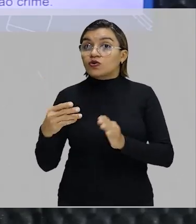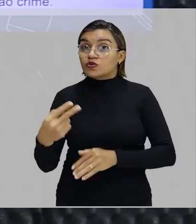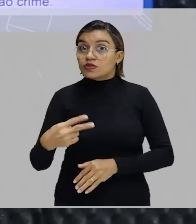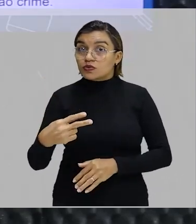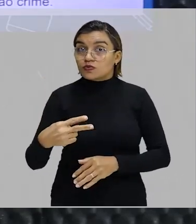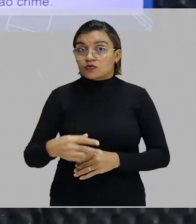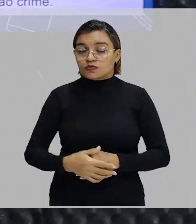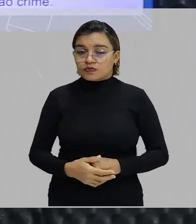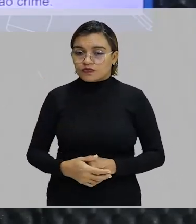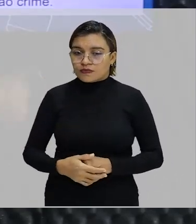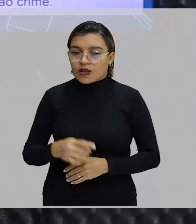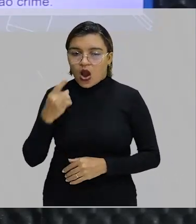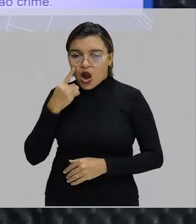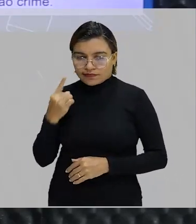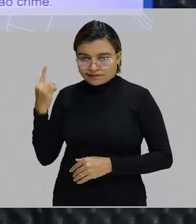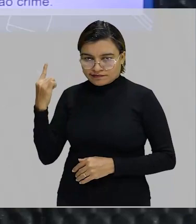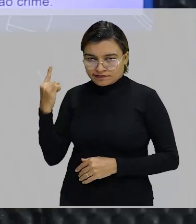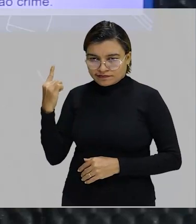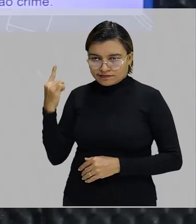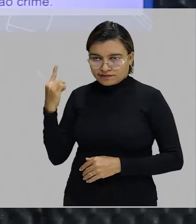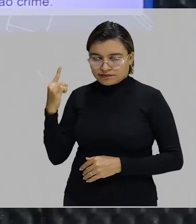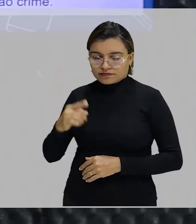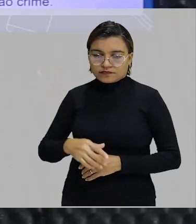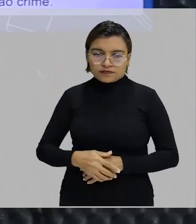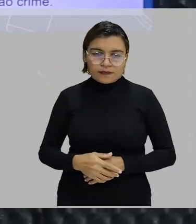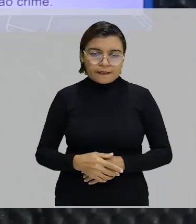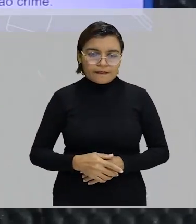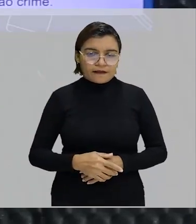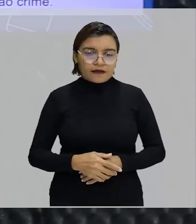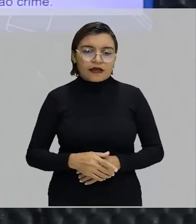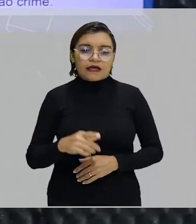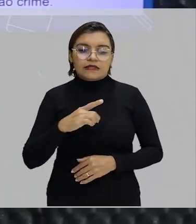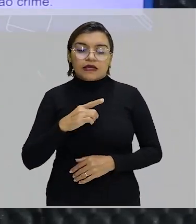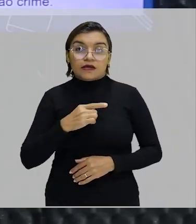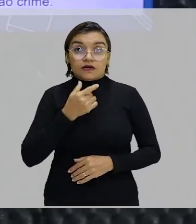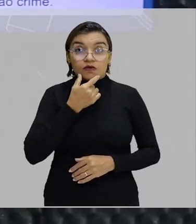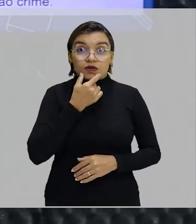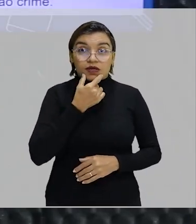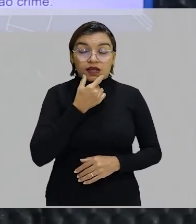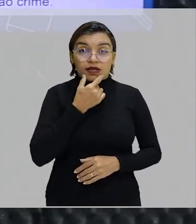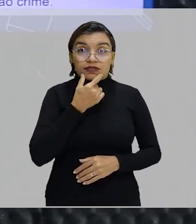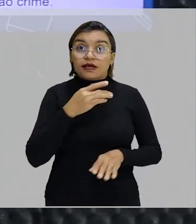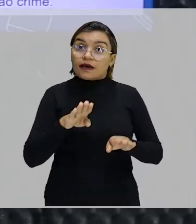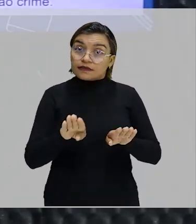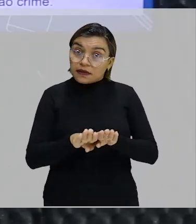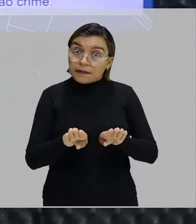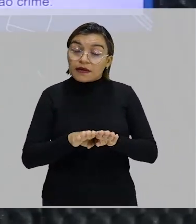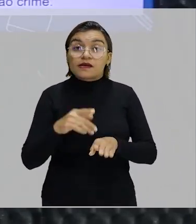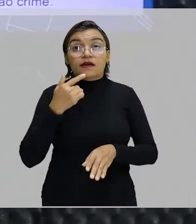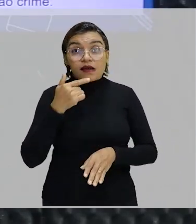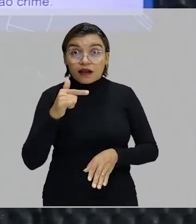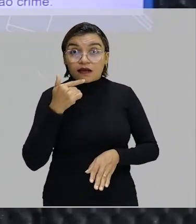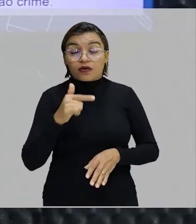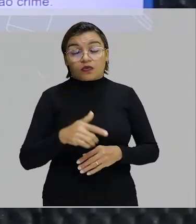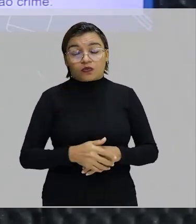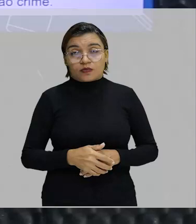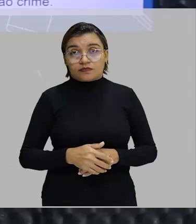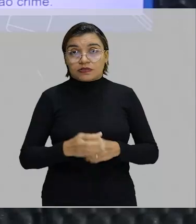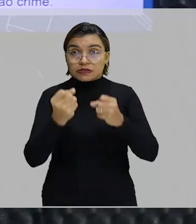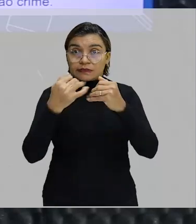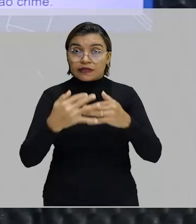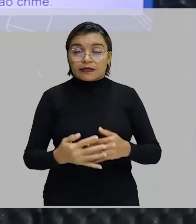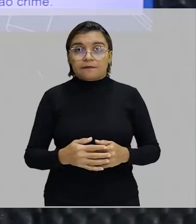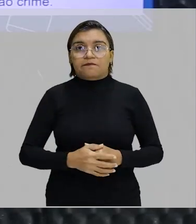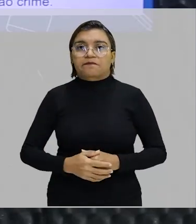O idioma espanhol e o inglês. Subtende-se que o inglês aí é idioma também. A polícia